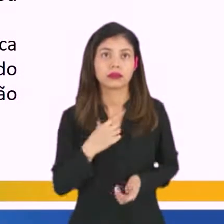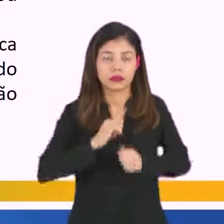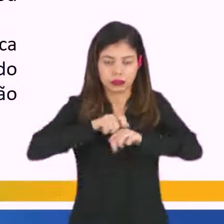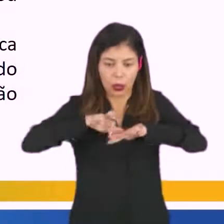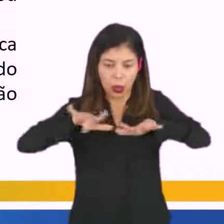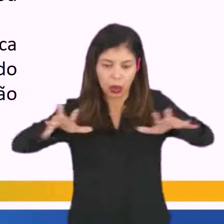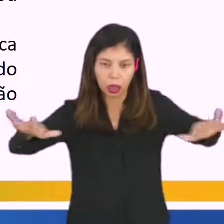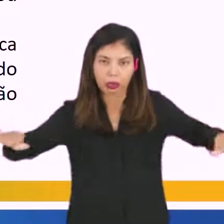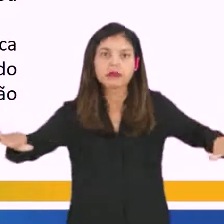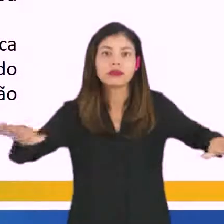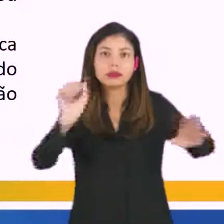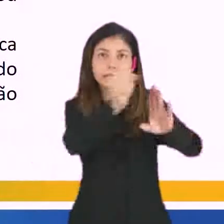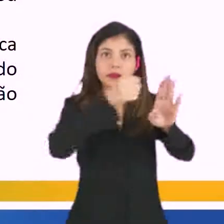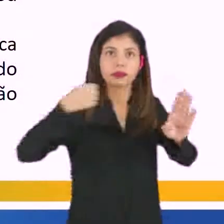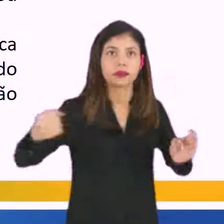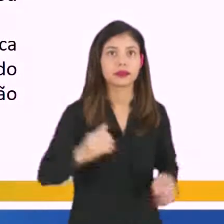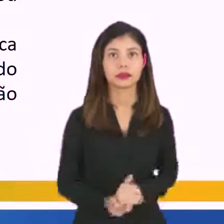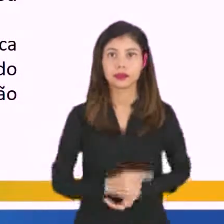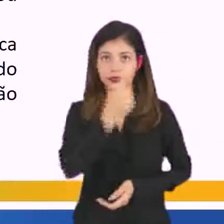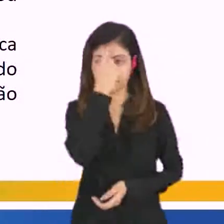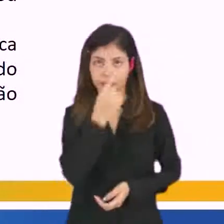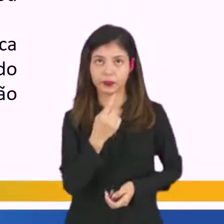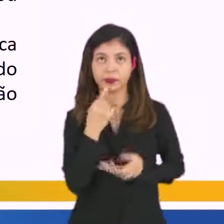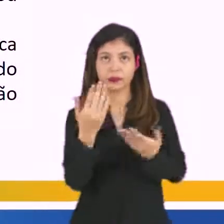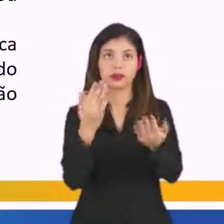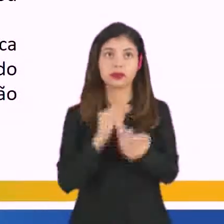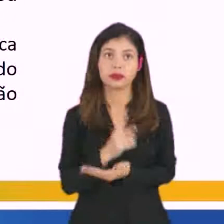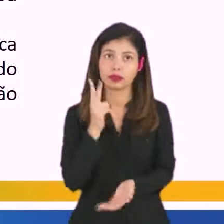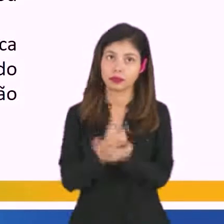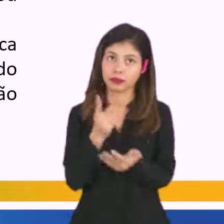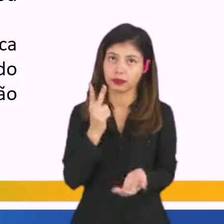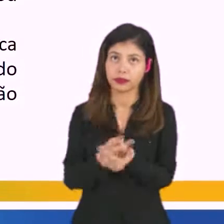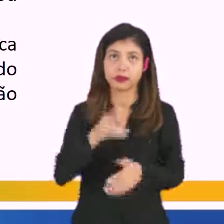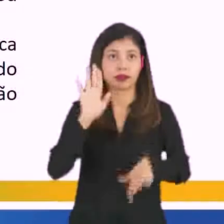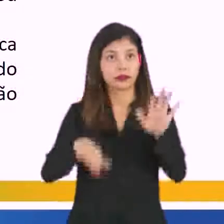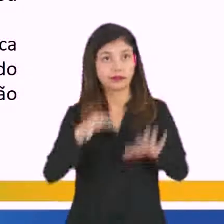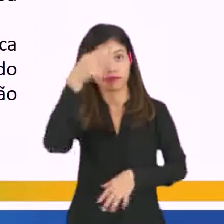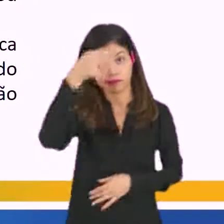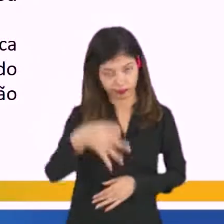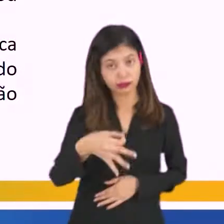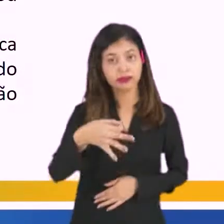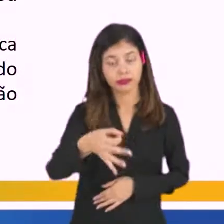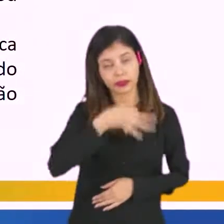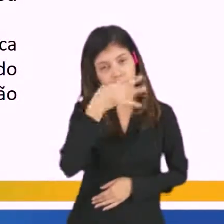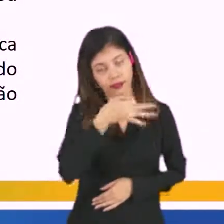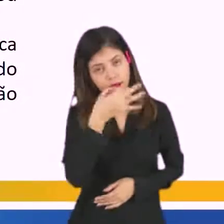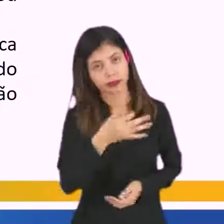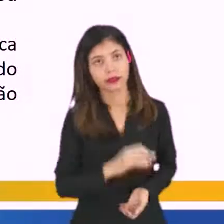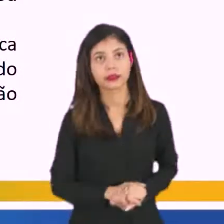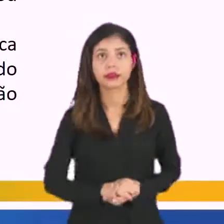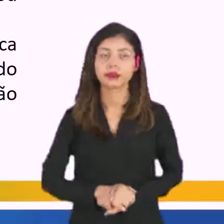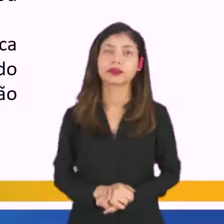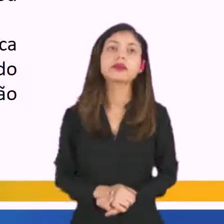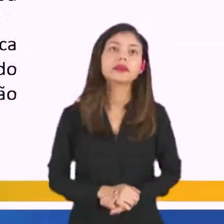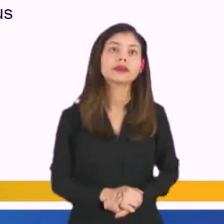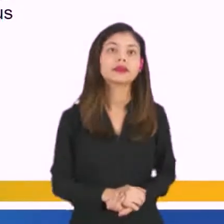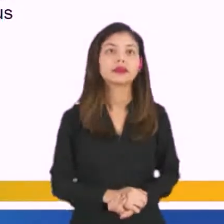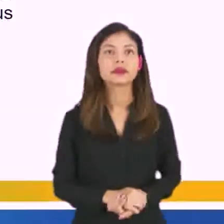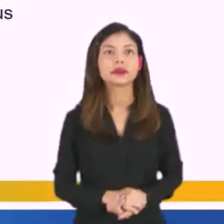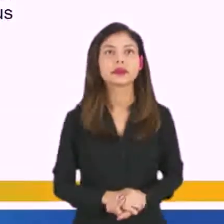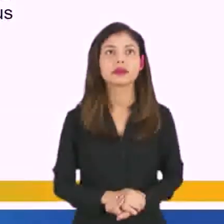se espalhou pela geladeira inteira, essas figuras nem sempre estão corretas em suas opiniões.